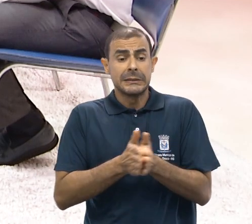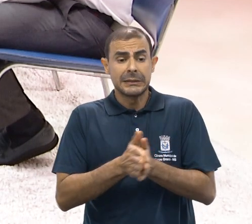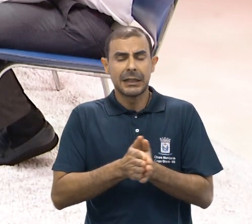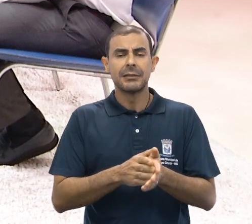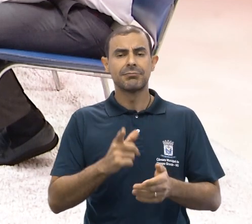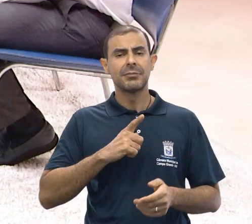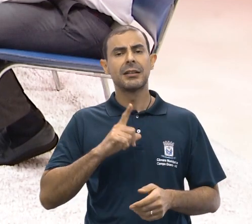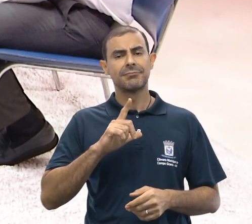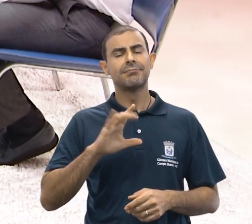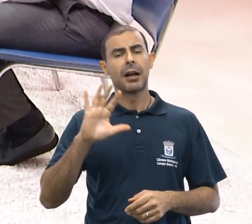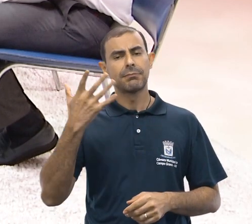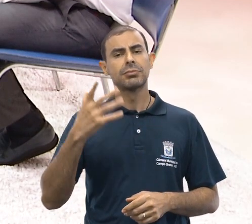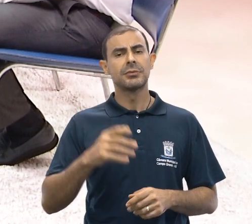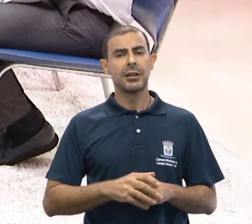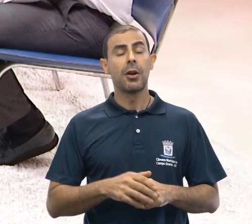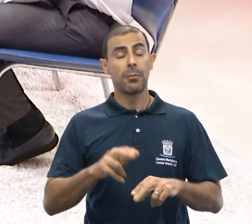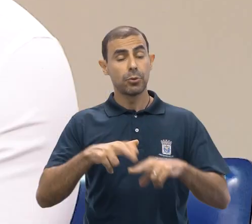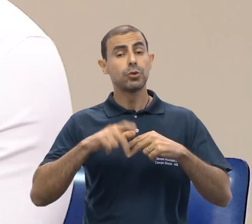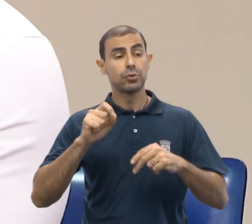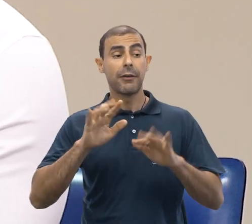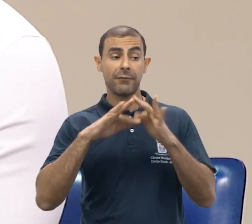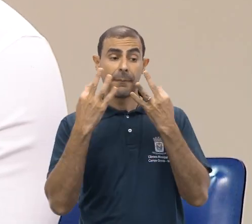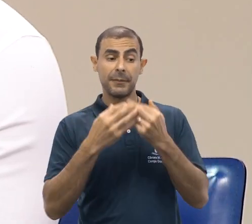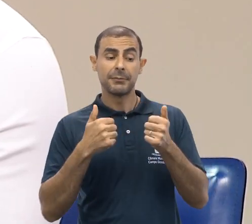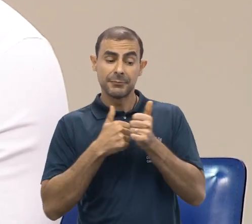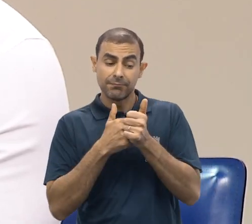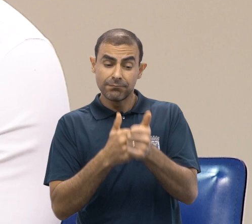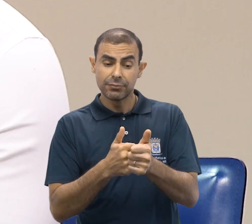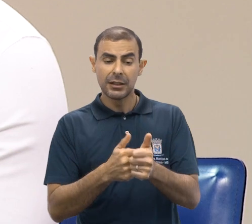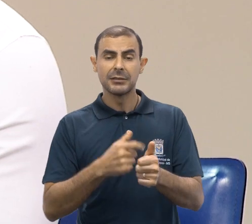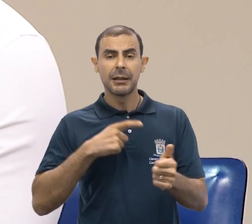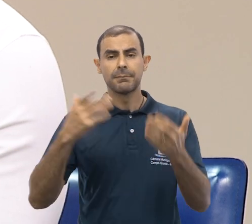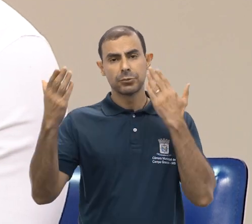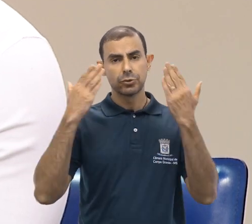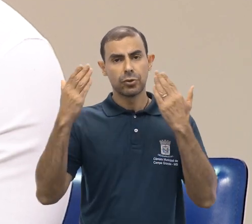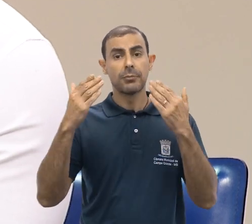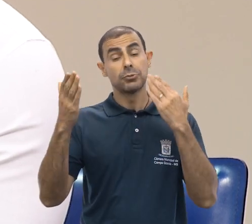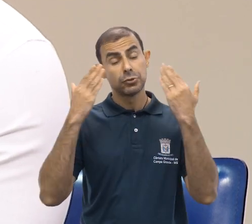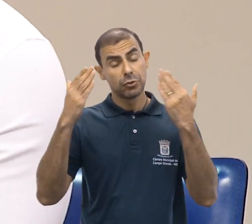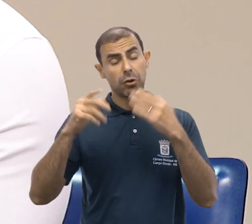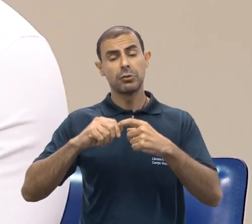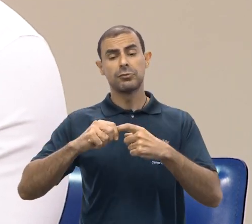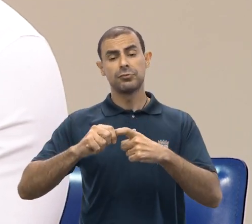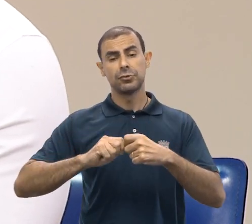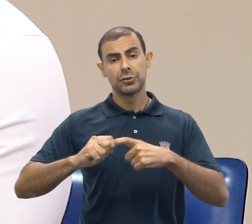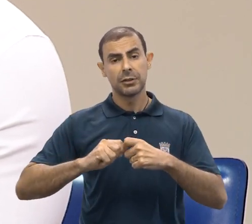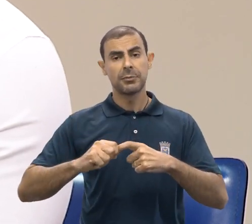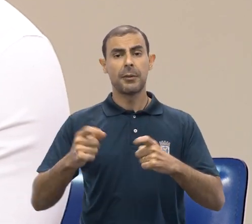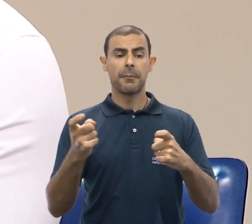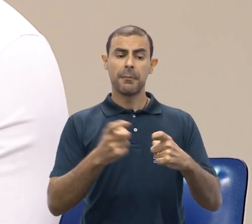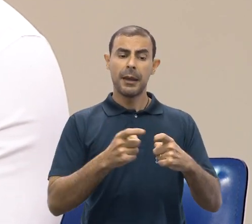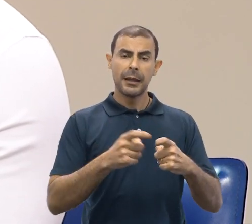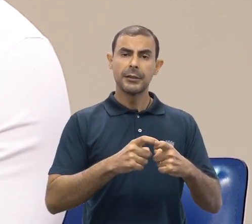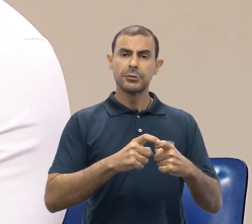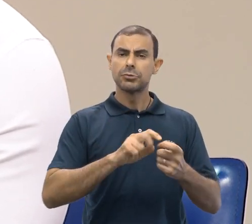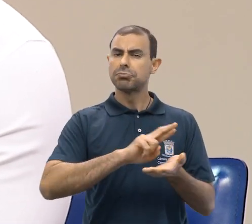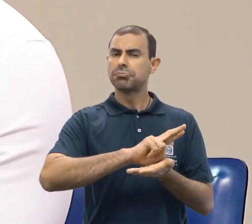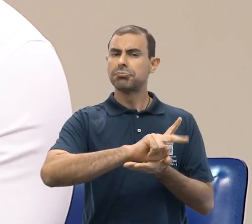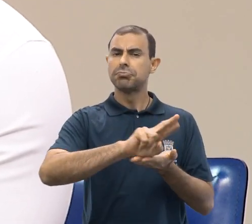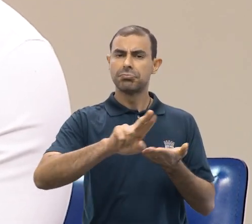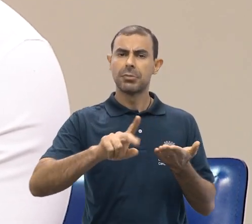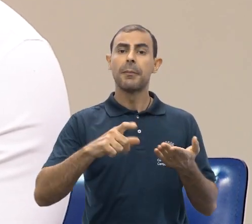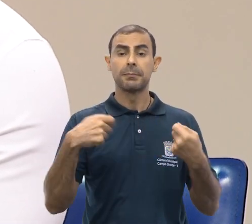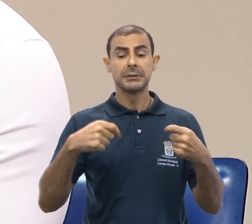perto, ter um acompanhamento psicológico, por isso que a questão é multidisciplinar, né? Psicólogo, fisioterapeuta, médico, geralmente é o